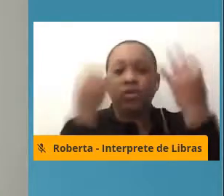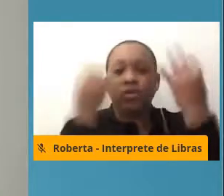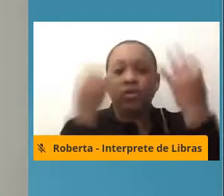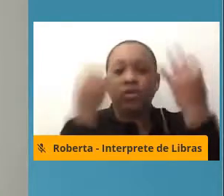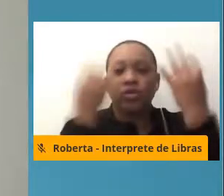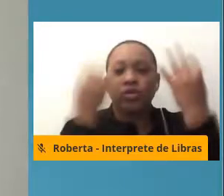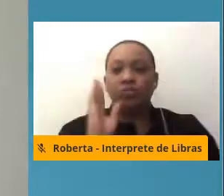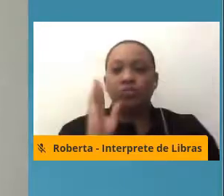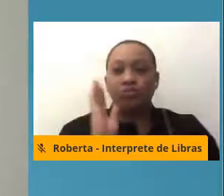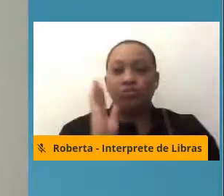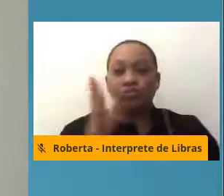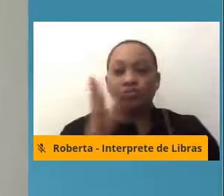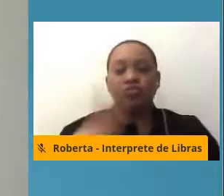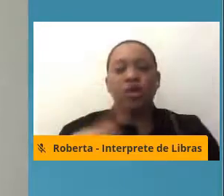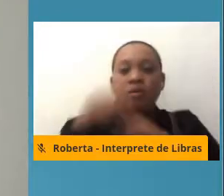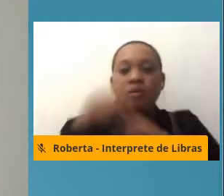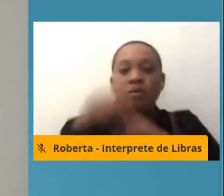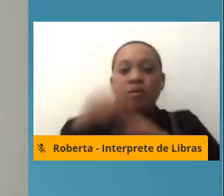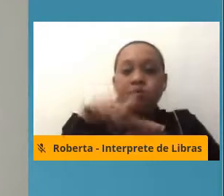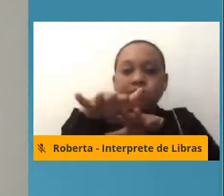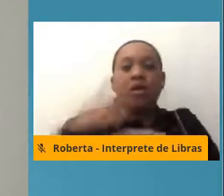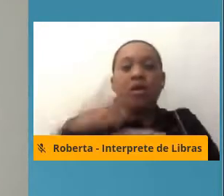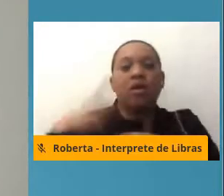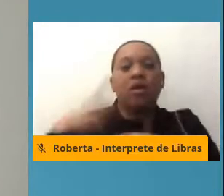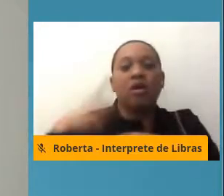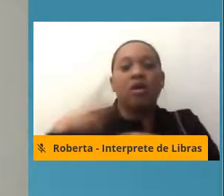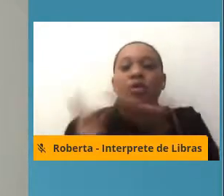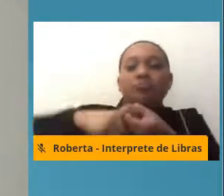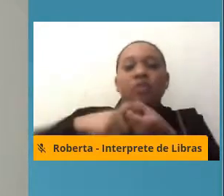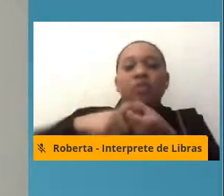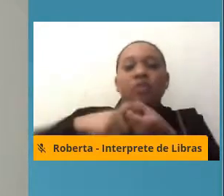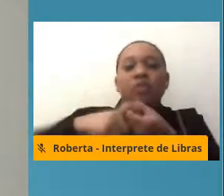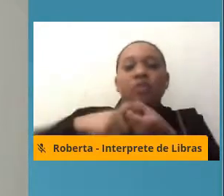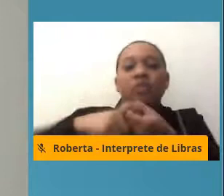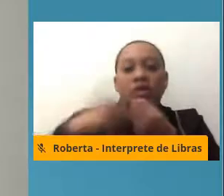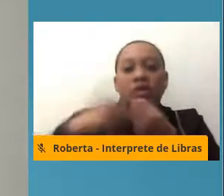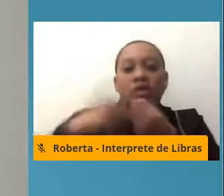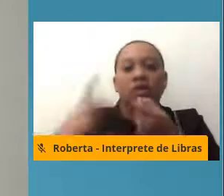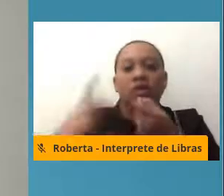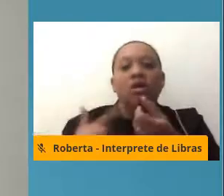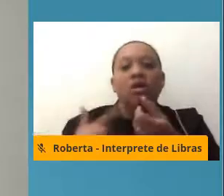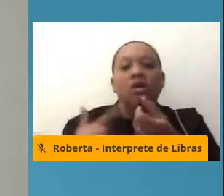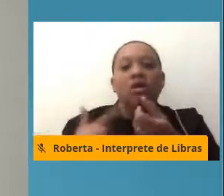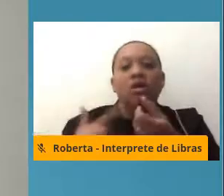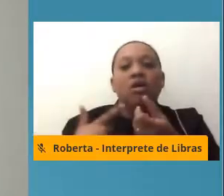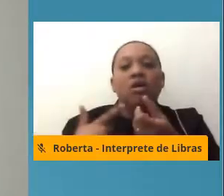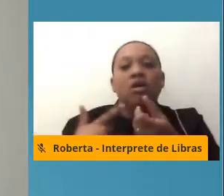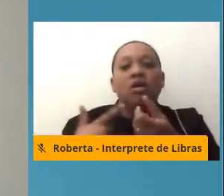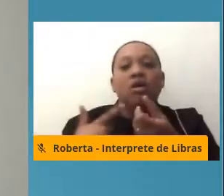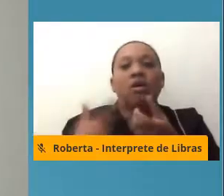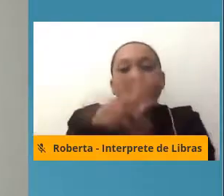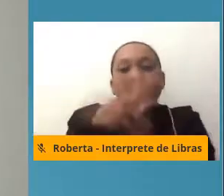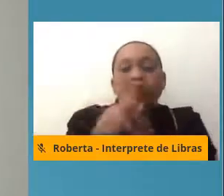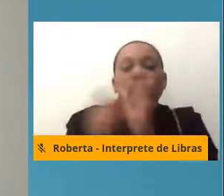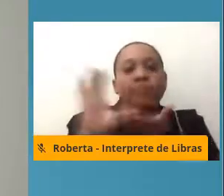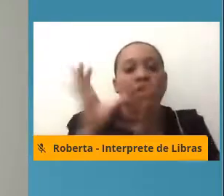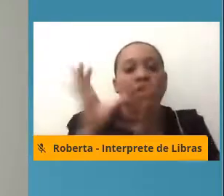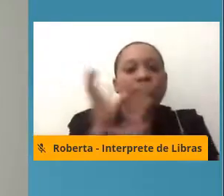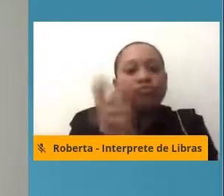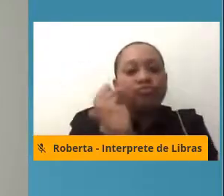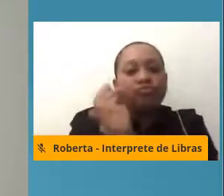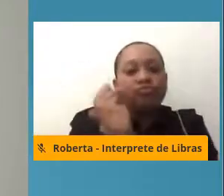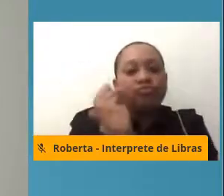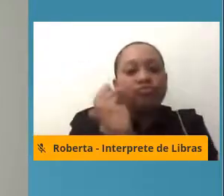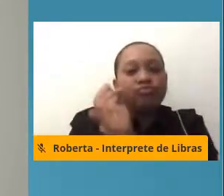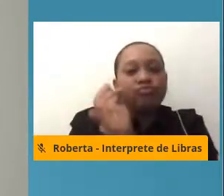né, do investimento à ciência e à tecnologia no Brasil, para que esses investimentos cheguem aos laboratórios, para que as pesquisas